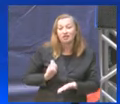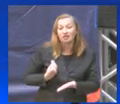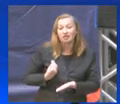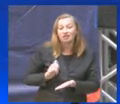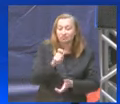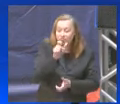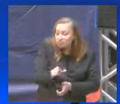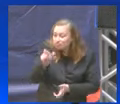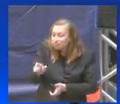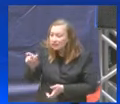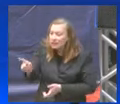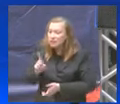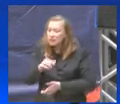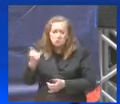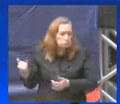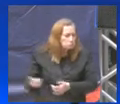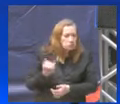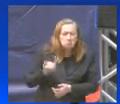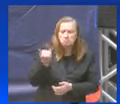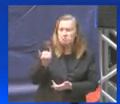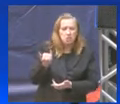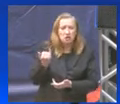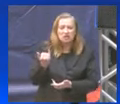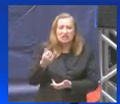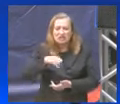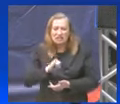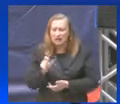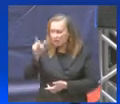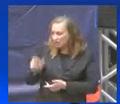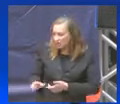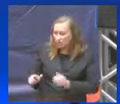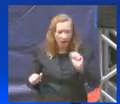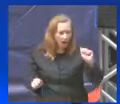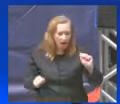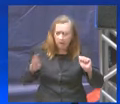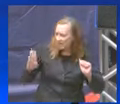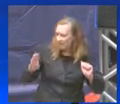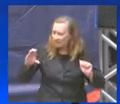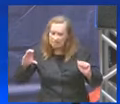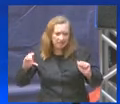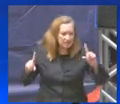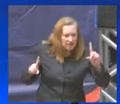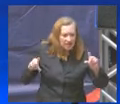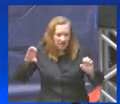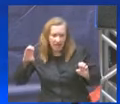pessoas. E não importa se essa pessoa é A, B, é C, é